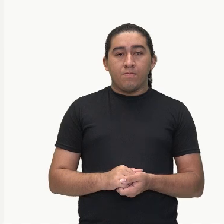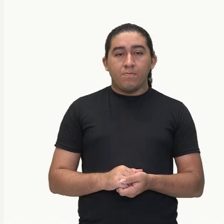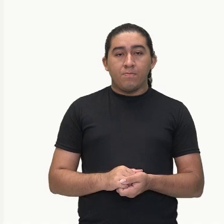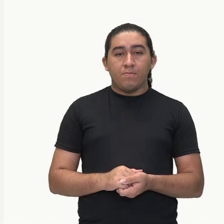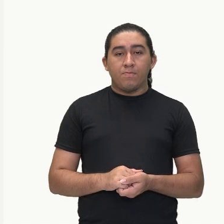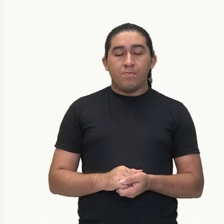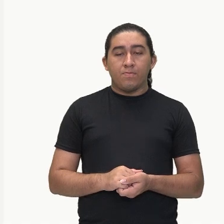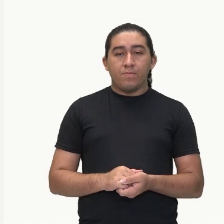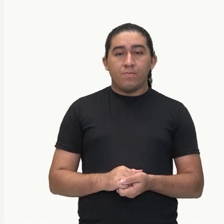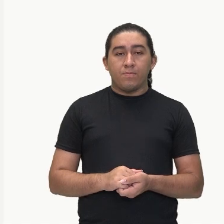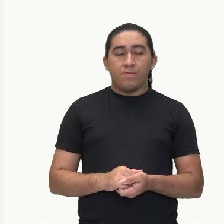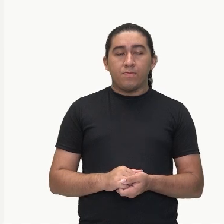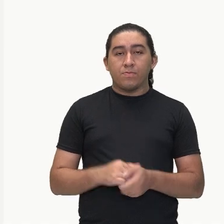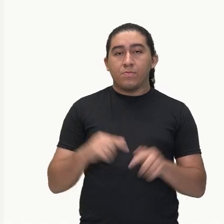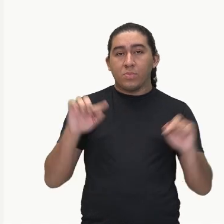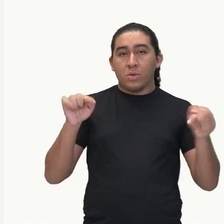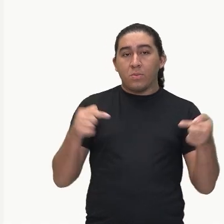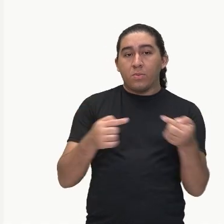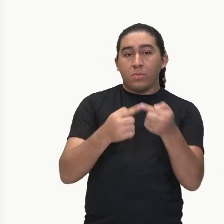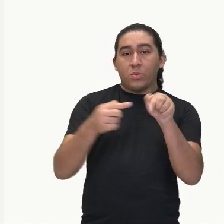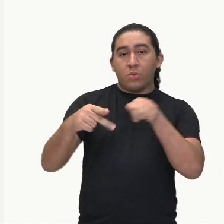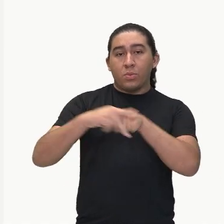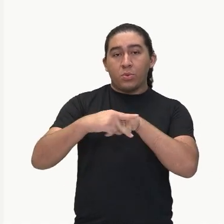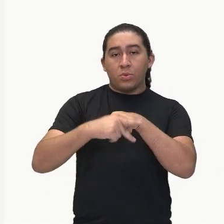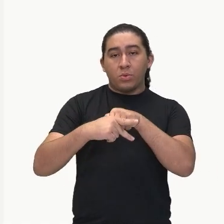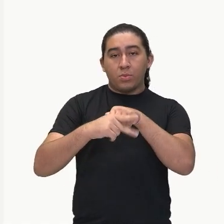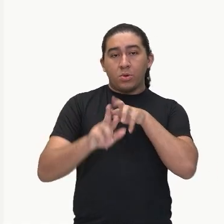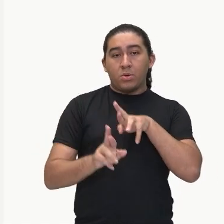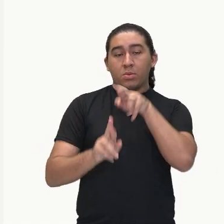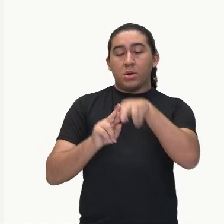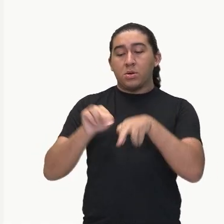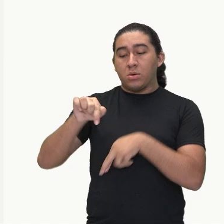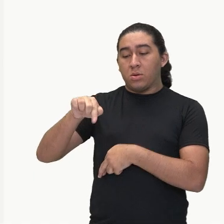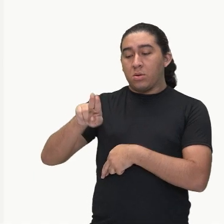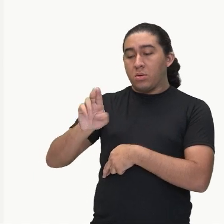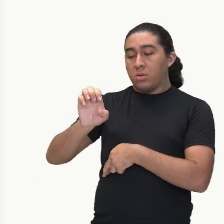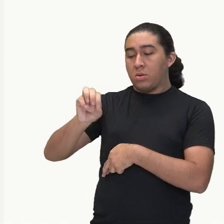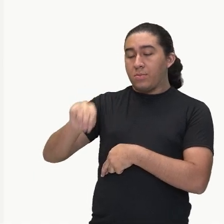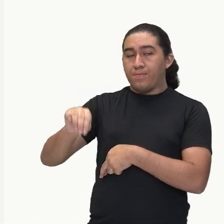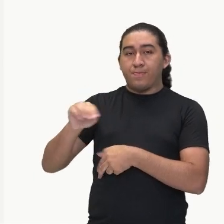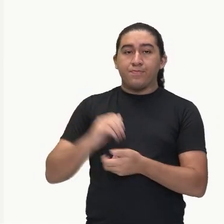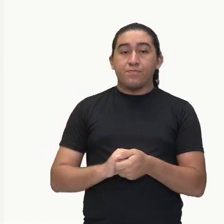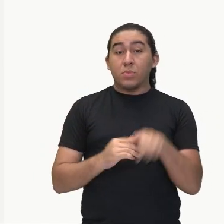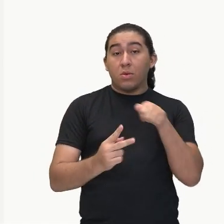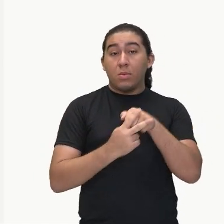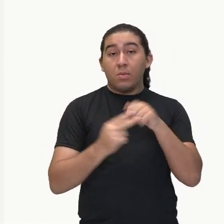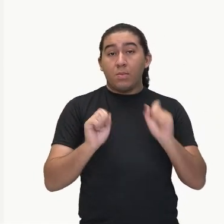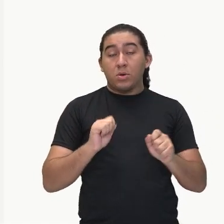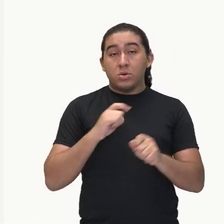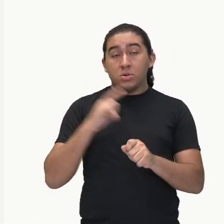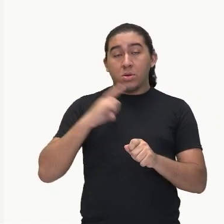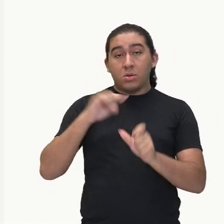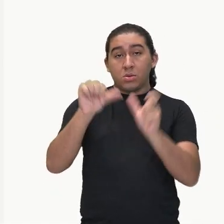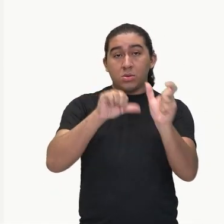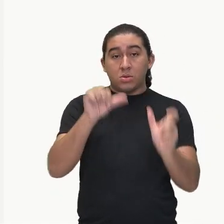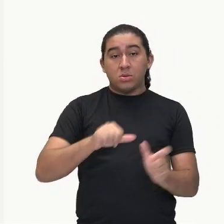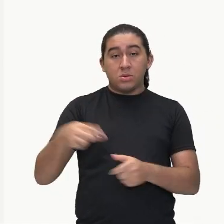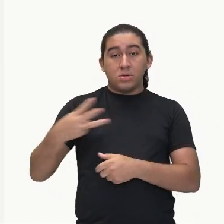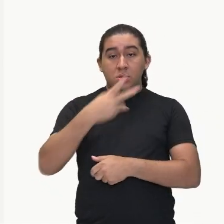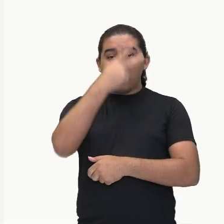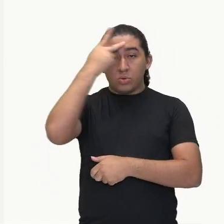Concordância com pronome relativo quem. O verbo pode ser conjugado na terceira pessoa